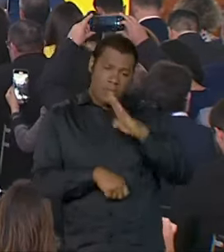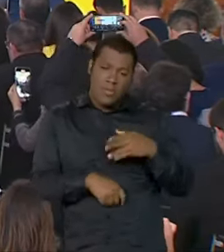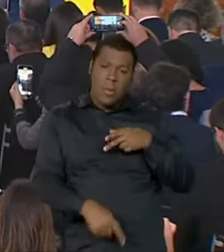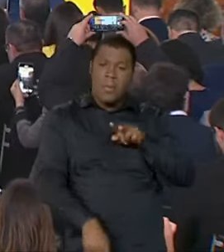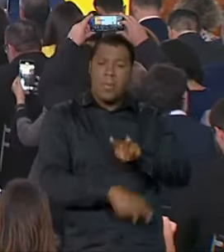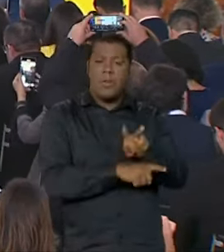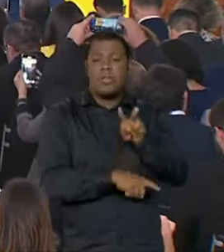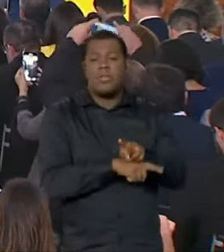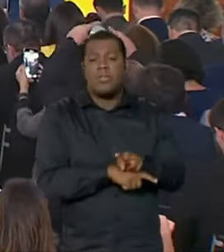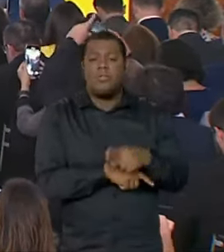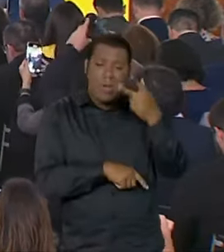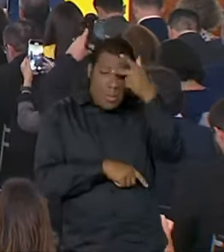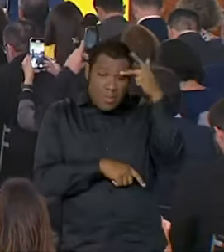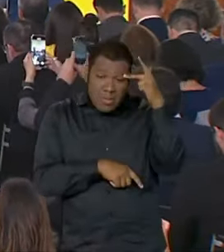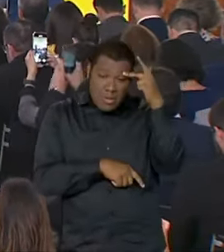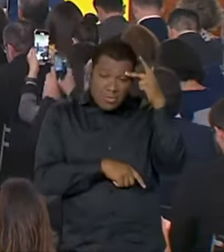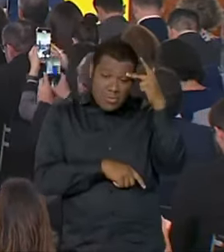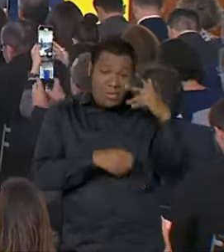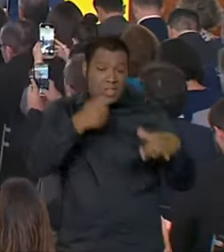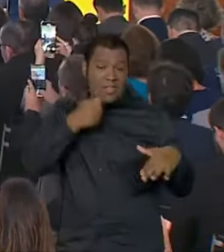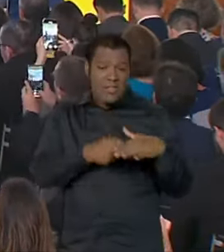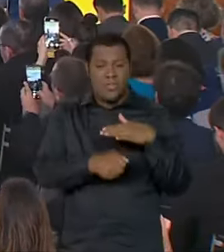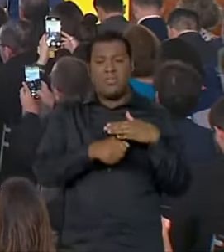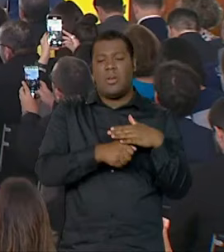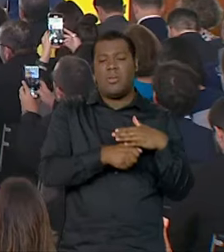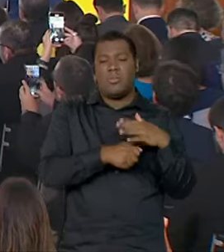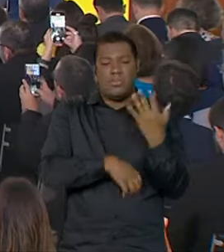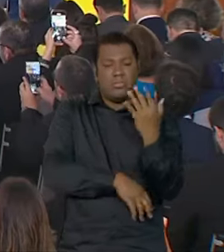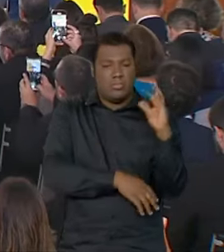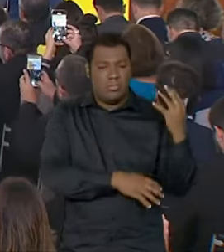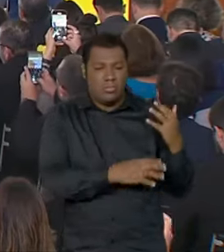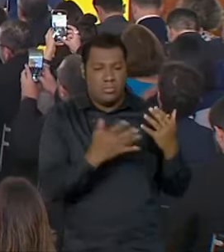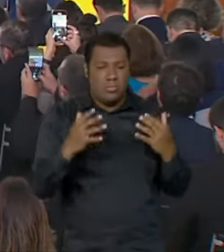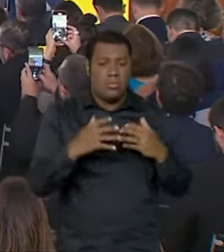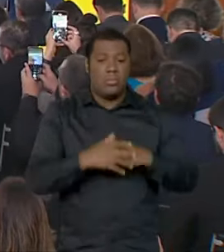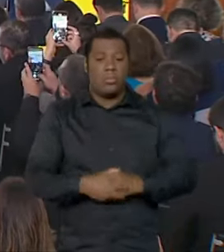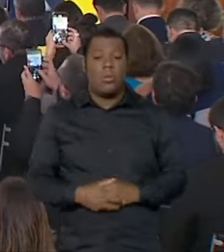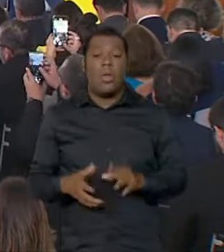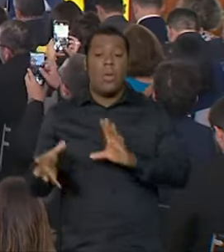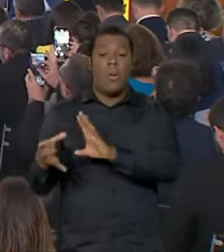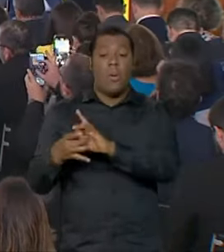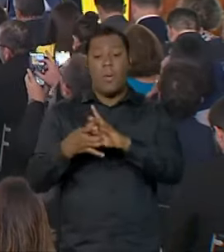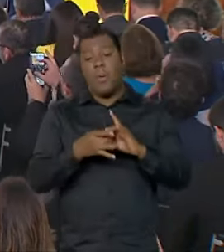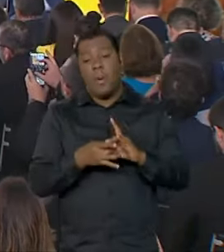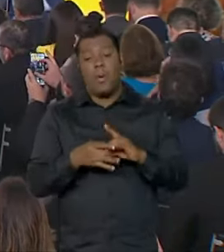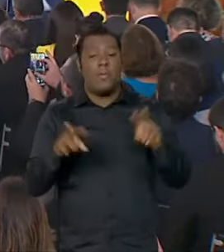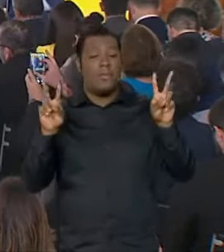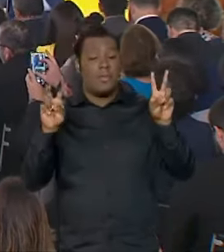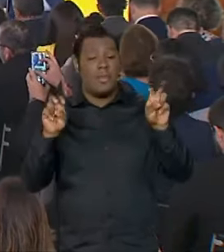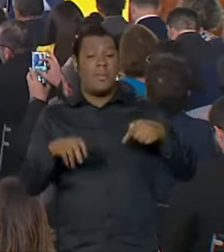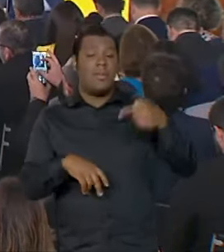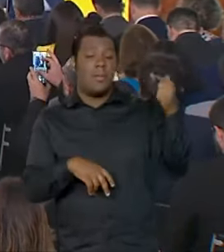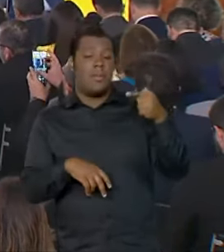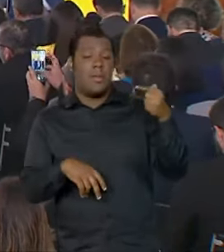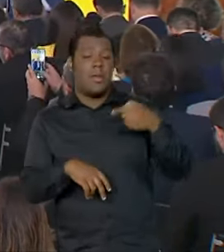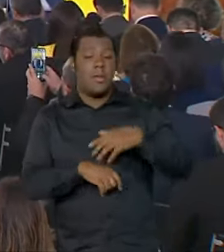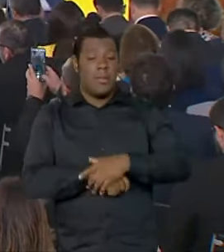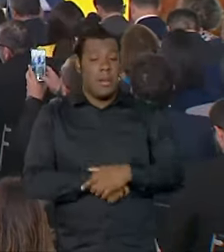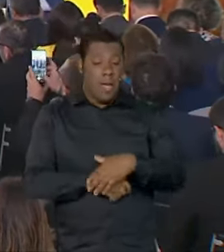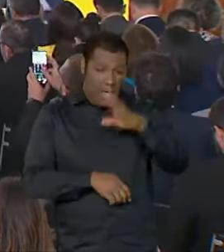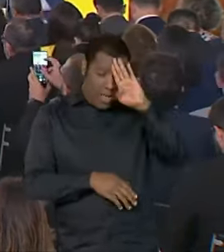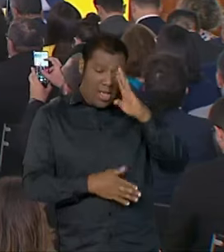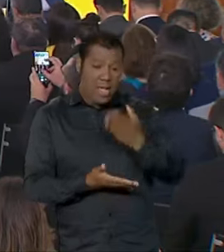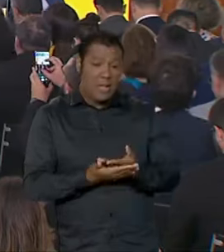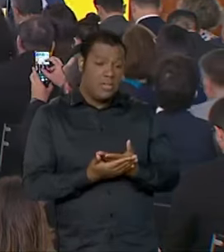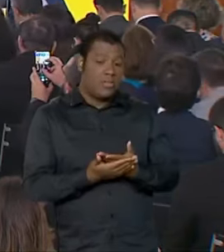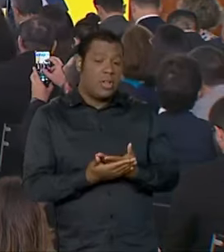para investimentos verdes. Agora, no contexto do primeiro eixo, o Acredita no Primeiro Passo,